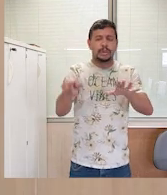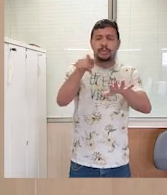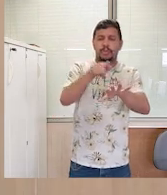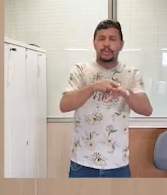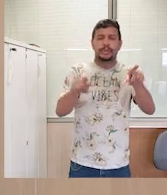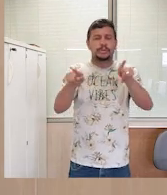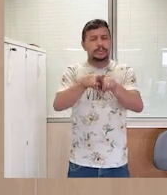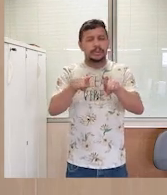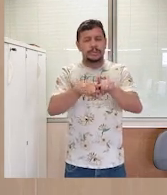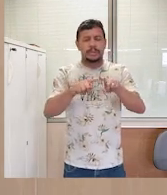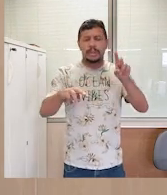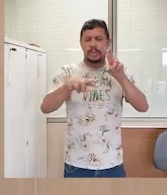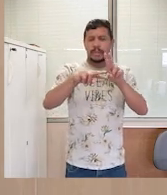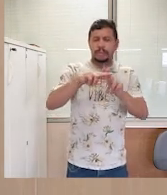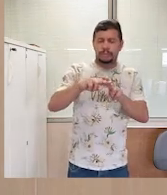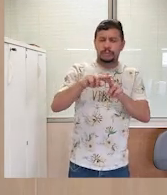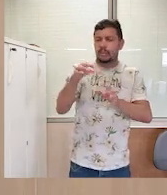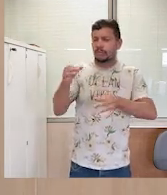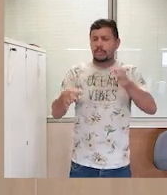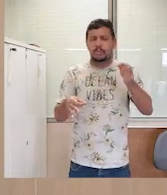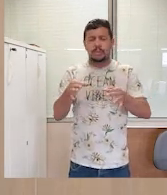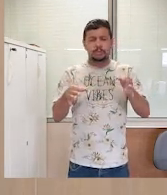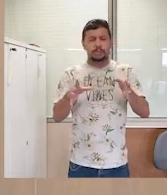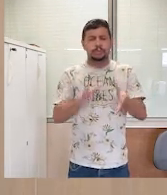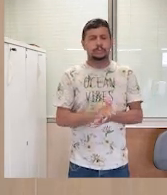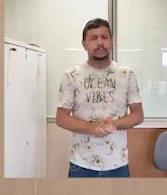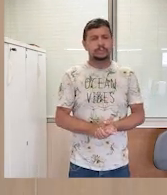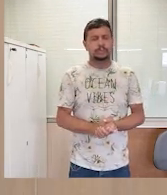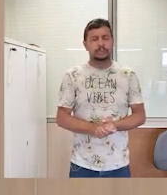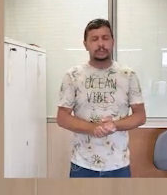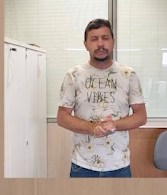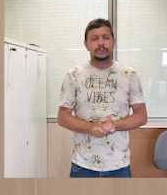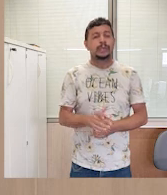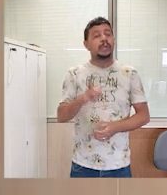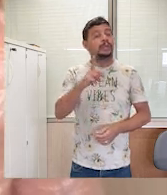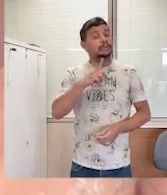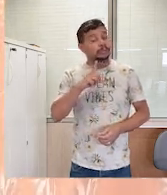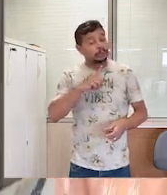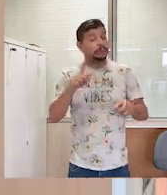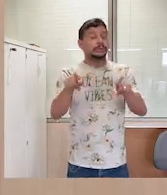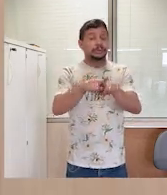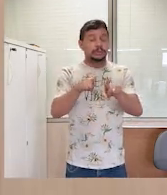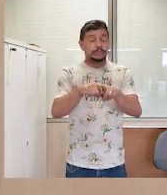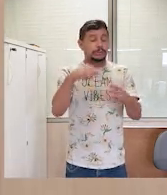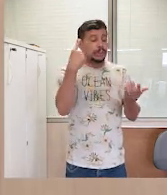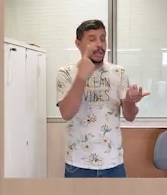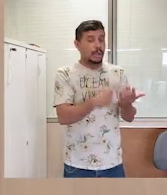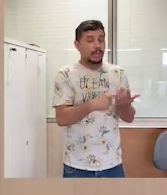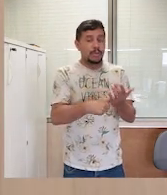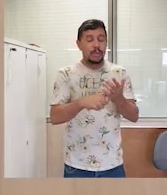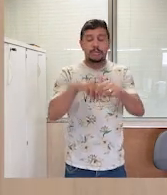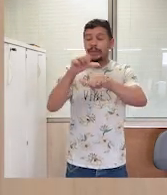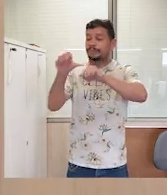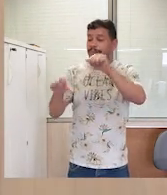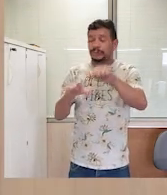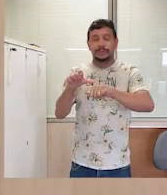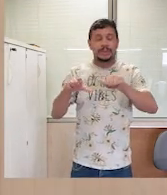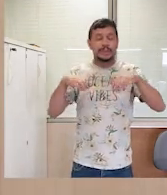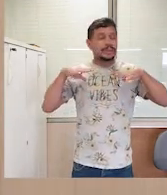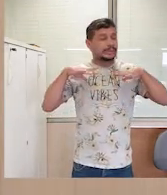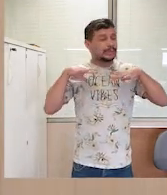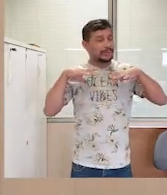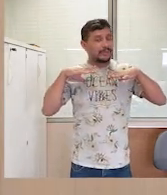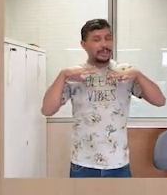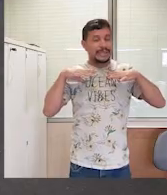Judiciário, incluindo a prisão de ministros da Suprema Corte. E tem acordo de troca de